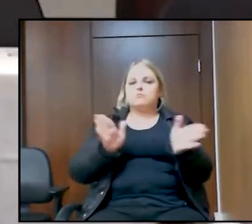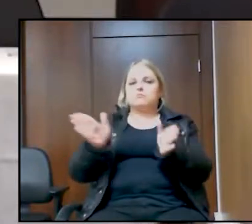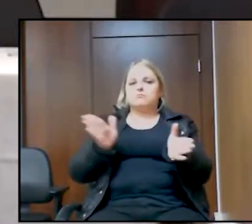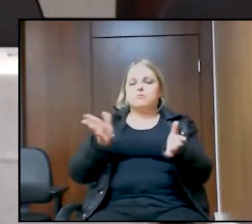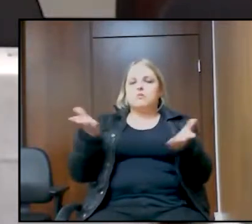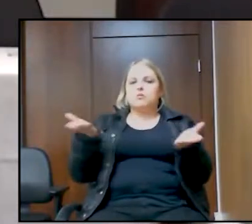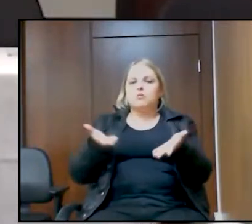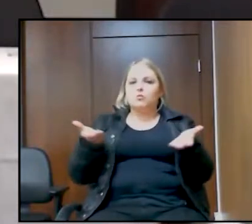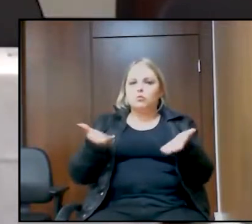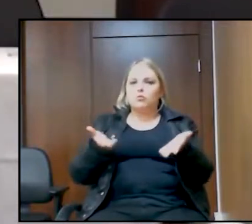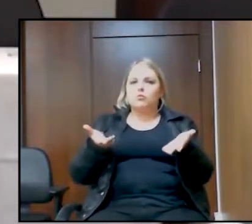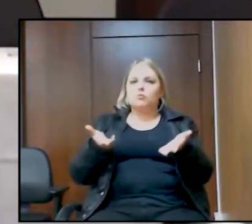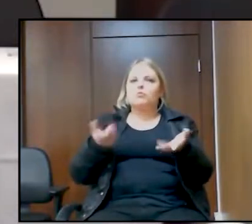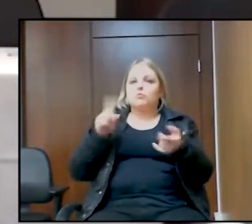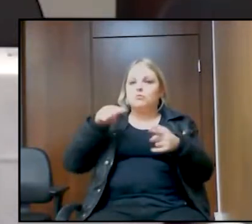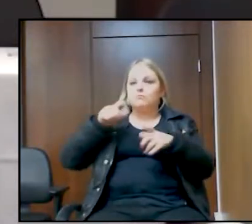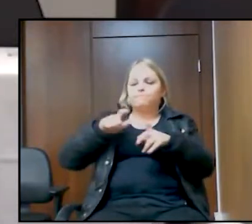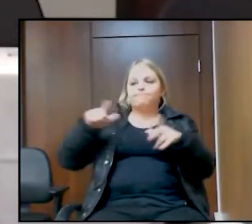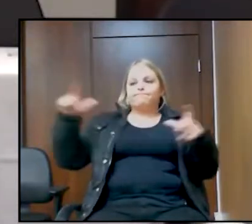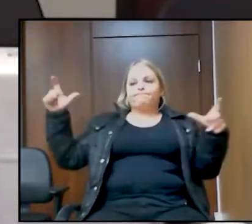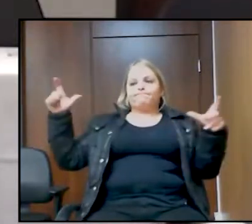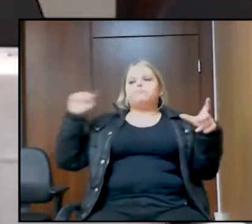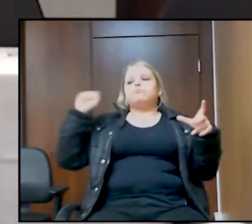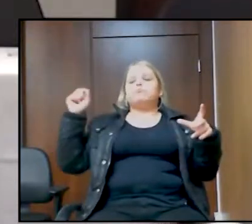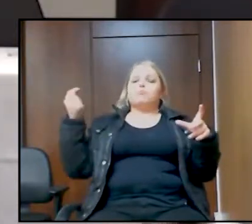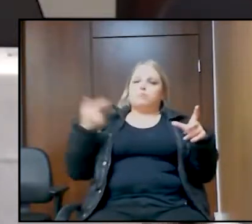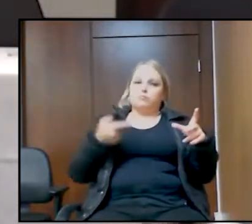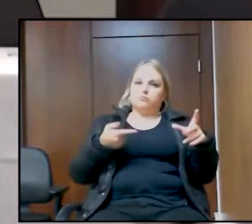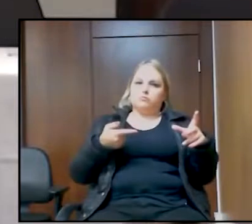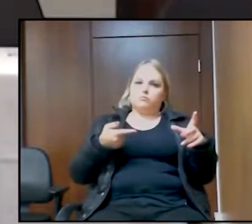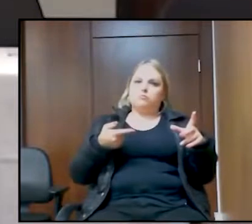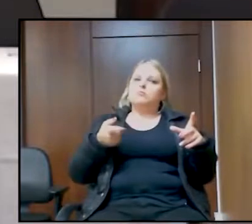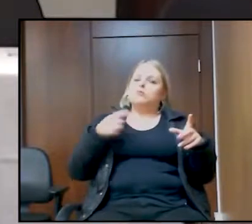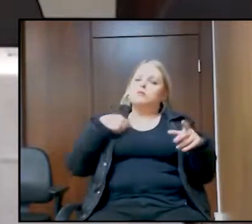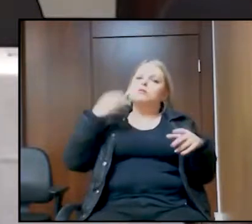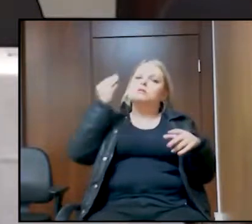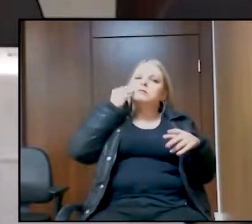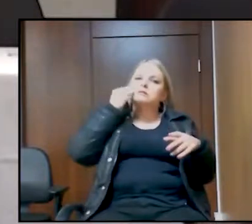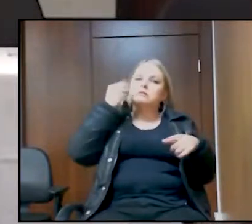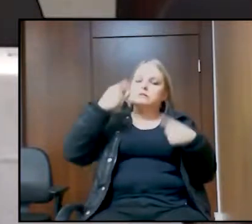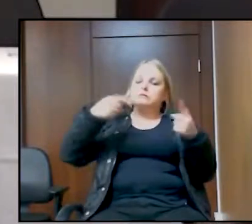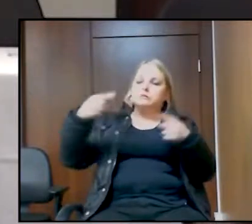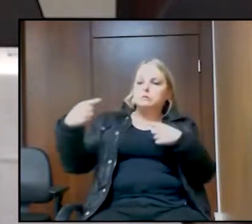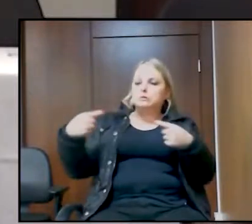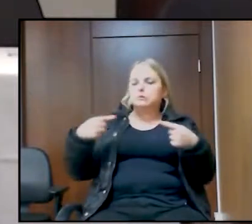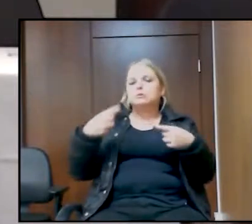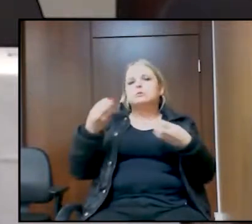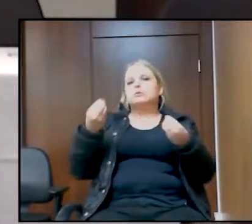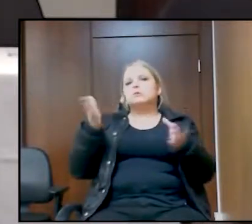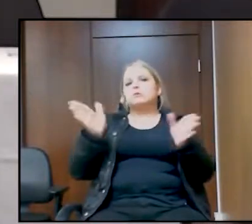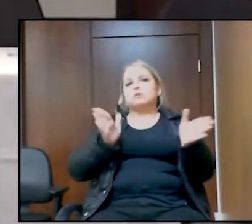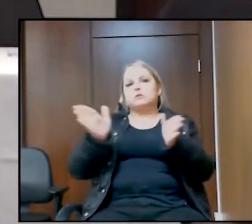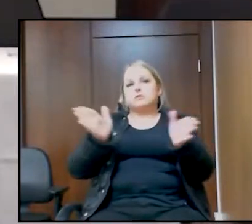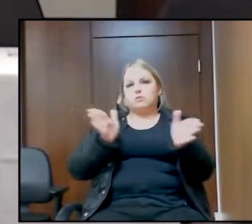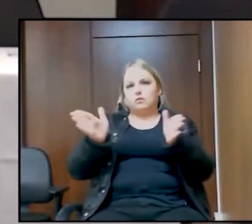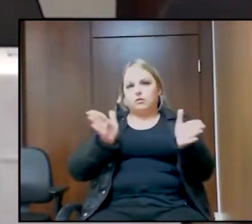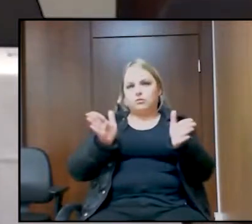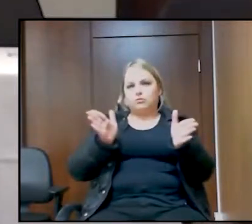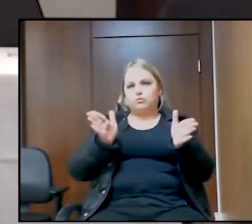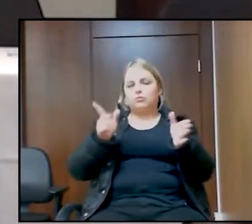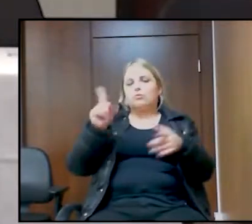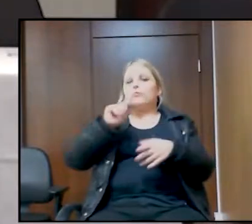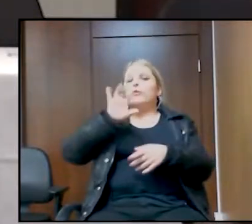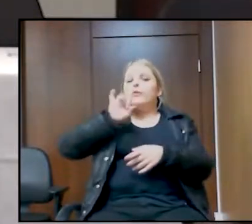muito maior que isso, e eu tenho tentado discutir a questão da acessibilidade não mais